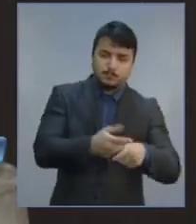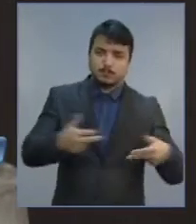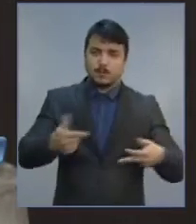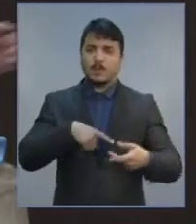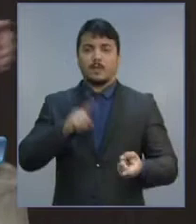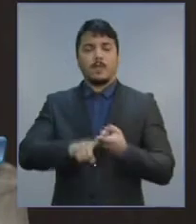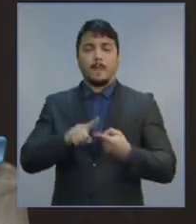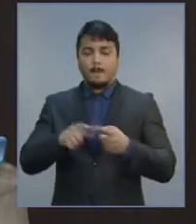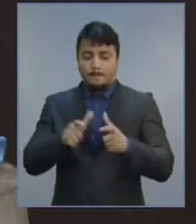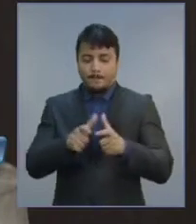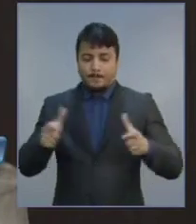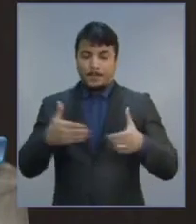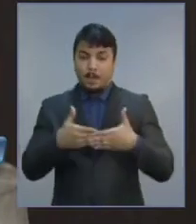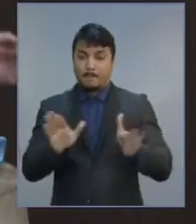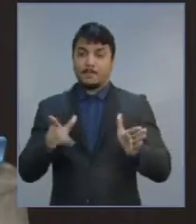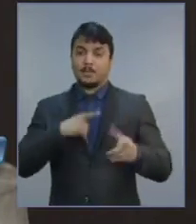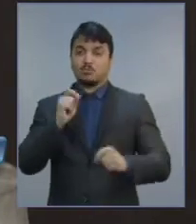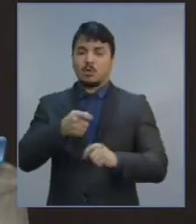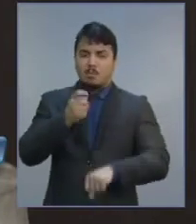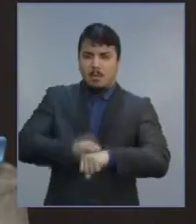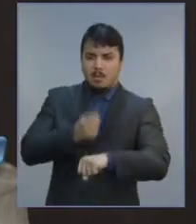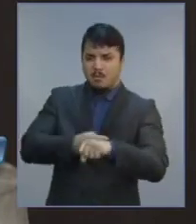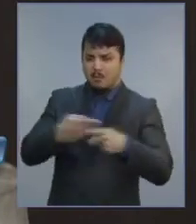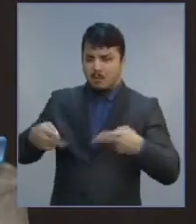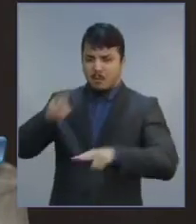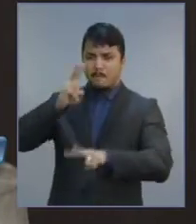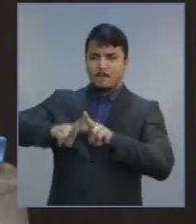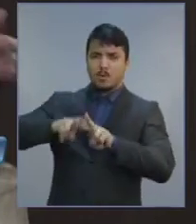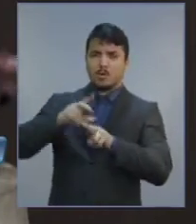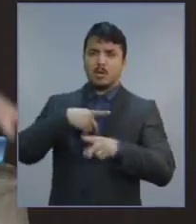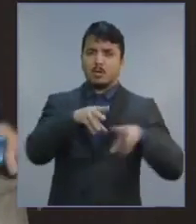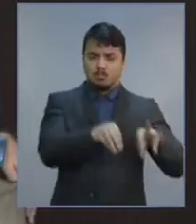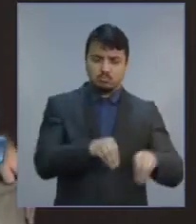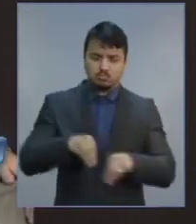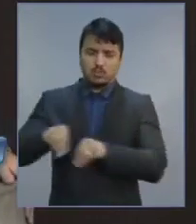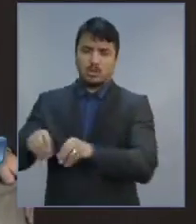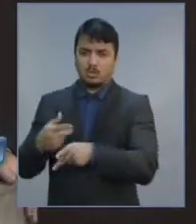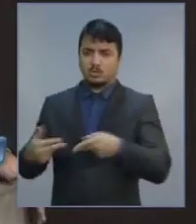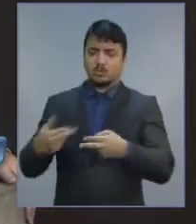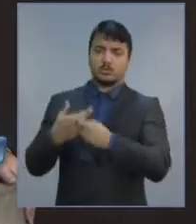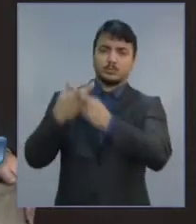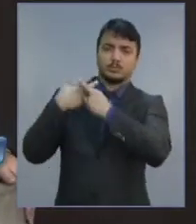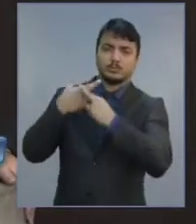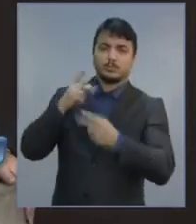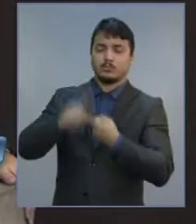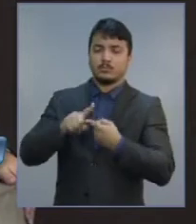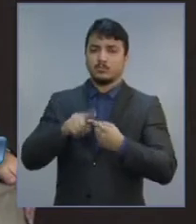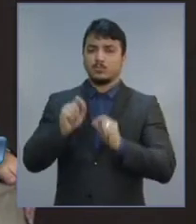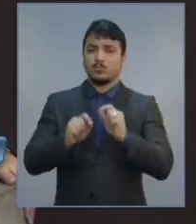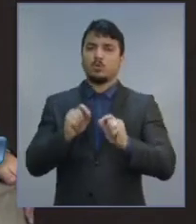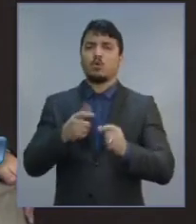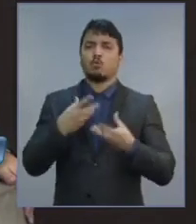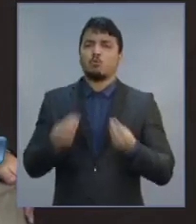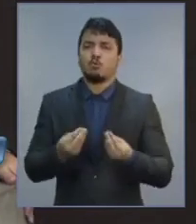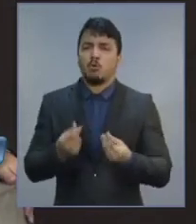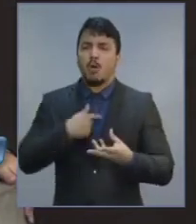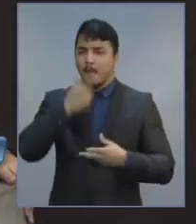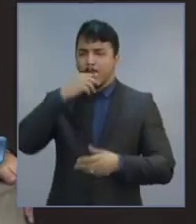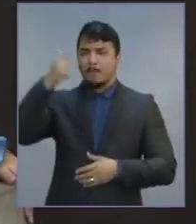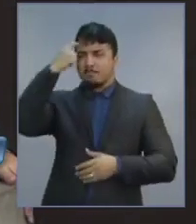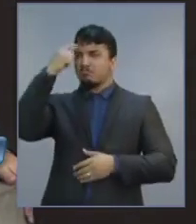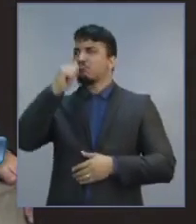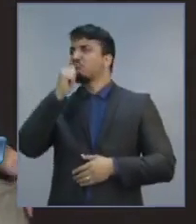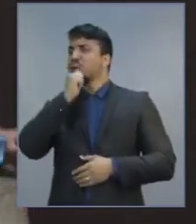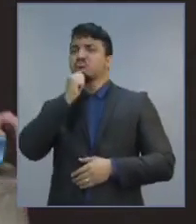de ampliação, de asseveramento penal, de transferências acessórias à sanção penal que sequer foram